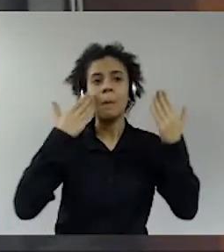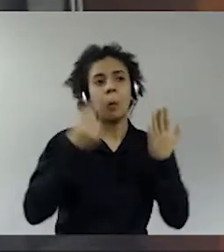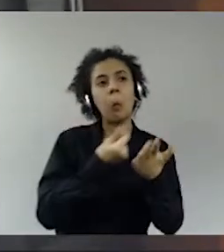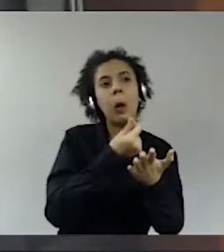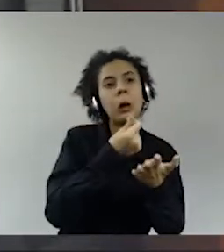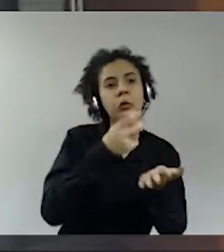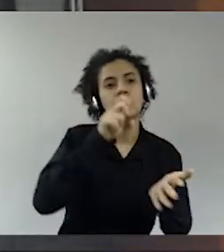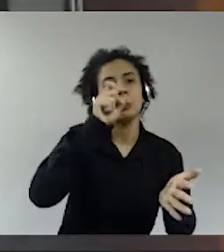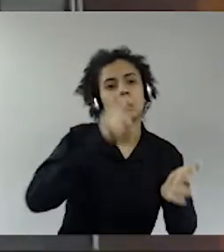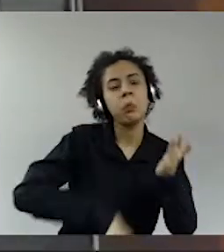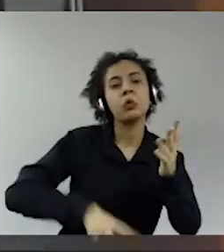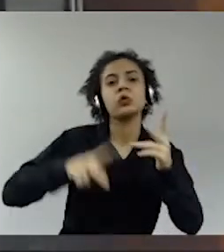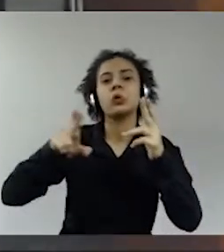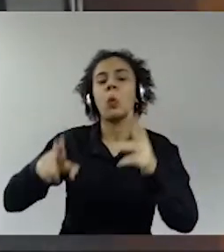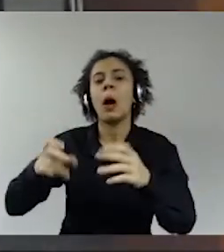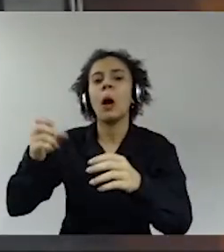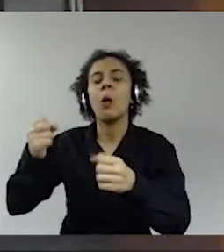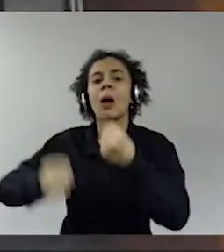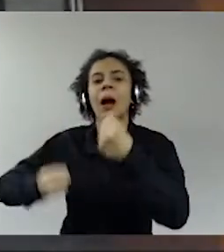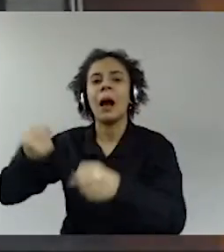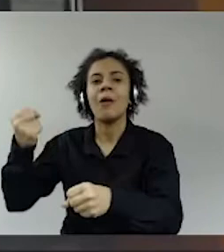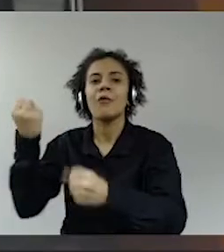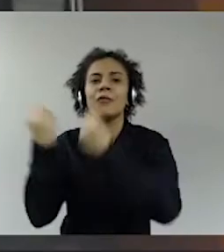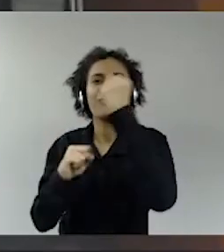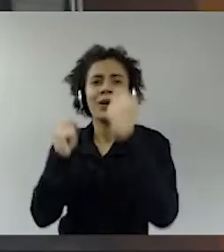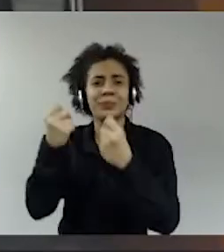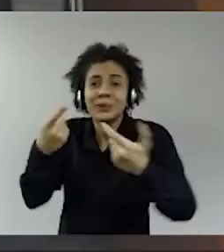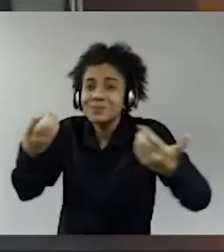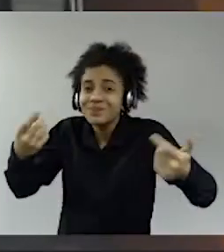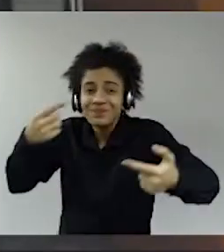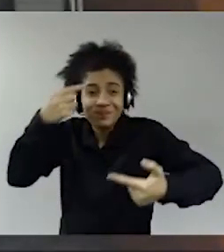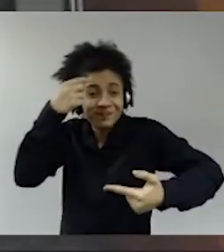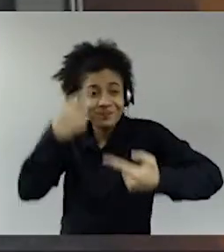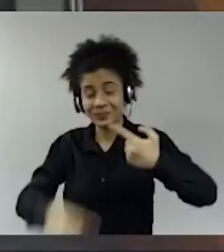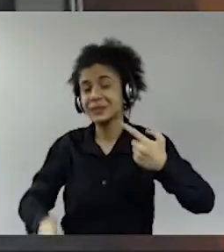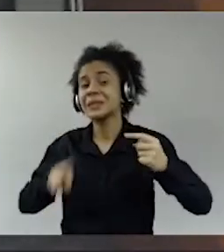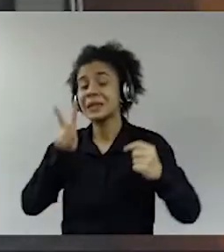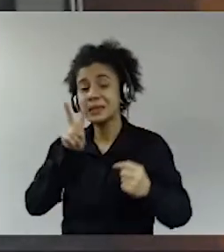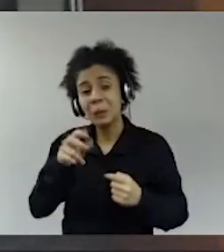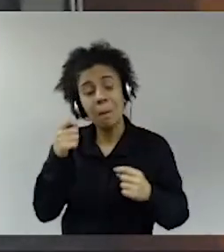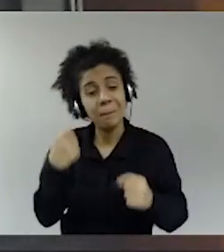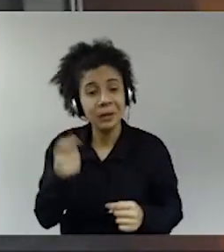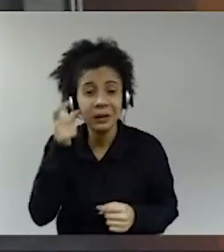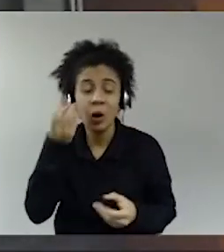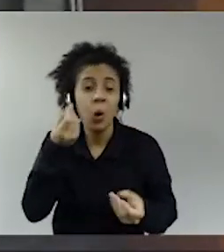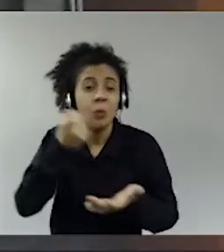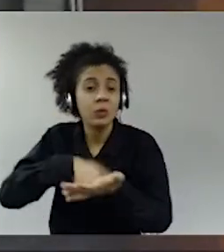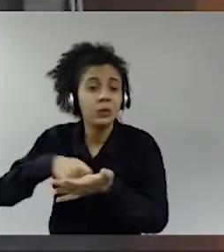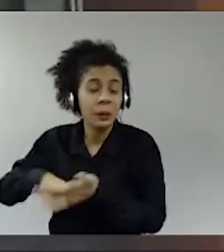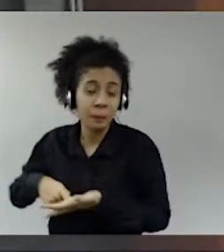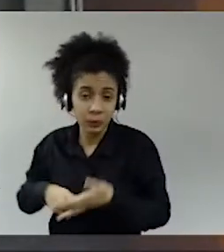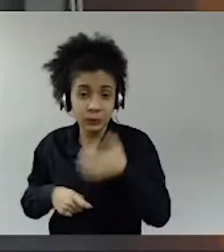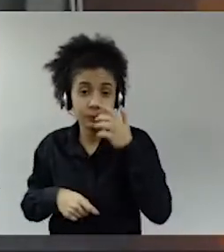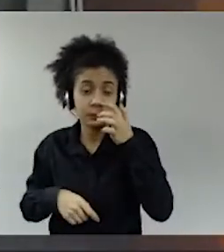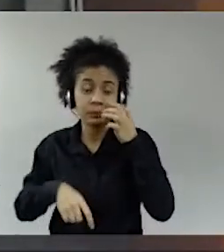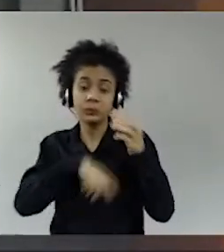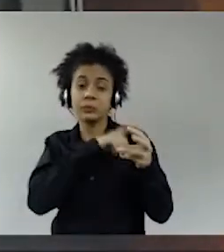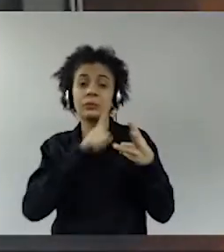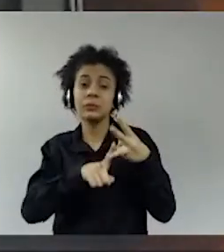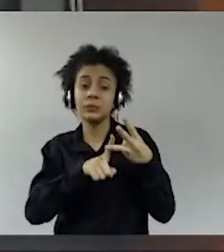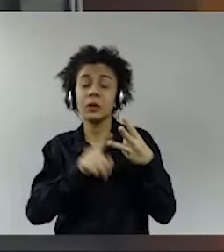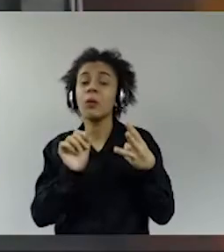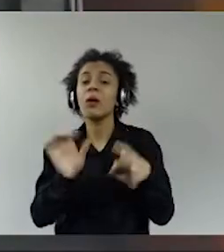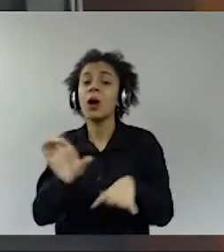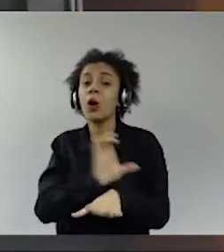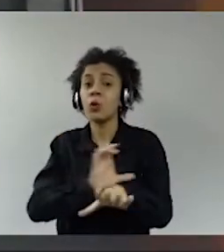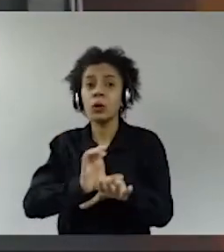automóvel. E o terceiro ponto que eu gostaria de mencionar diz respeito ao fato de que a Constituição, pela primeira